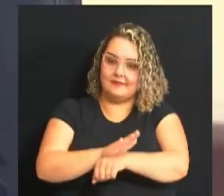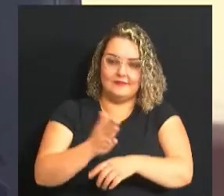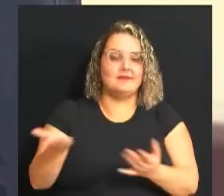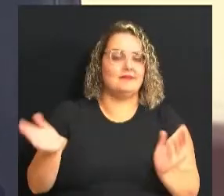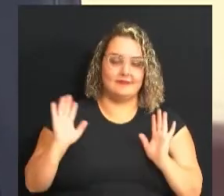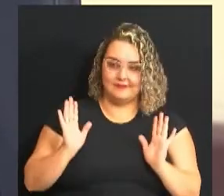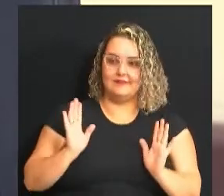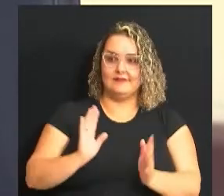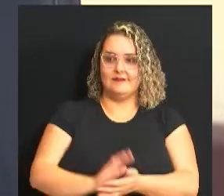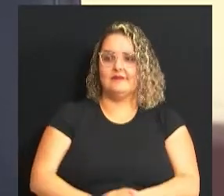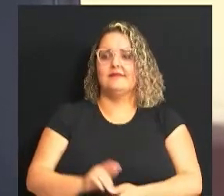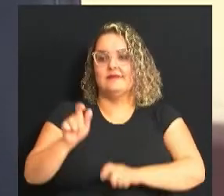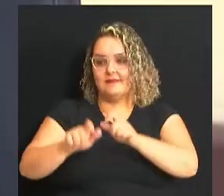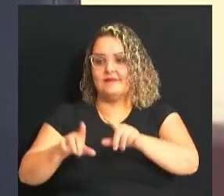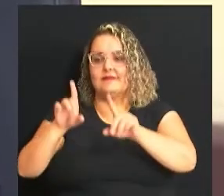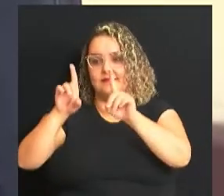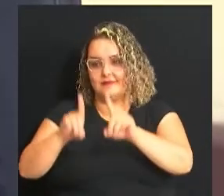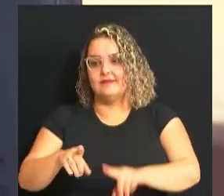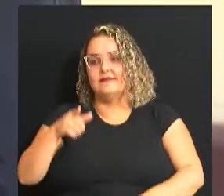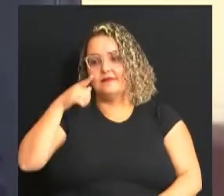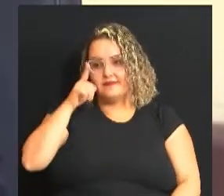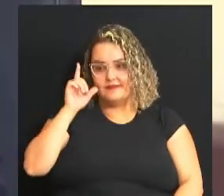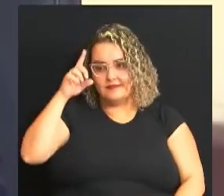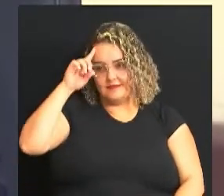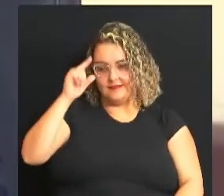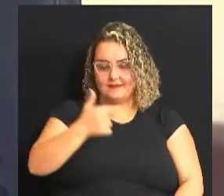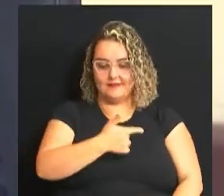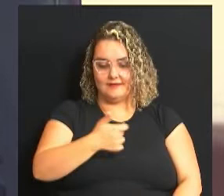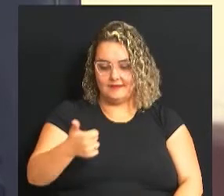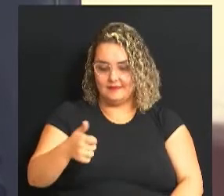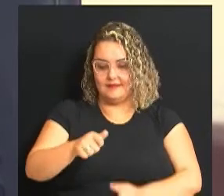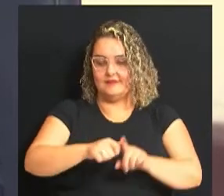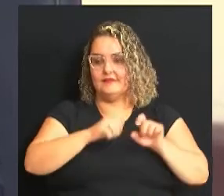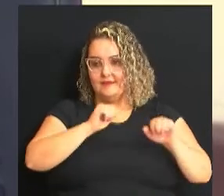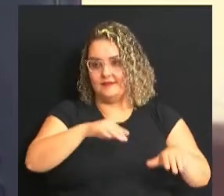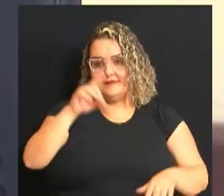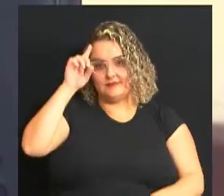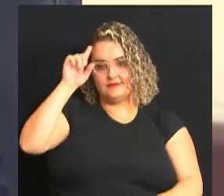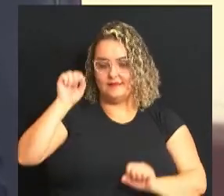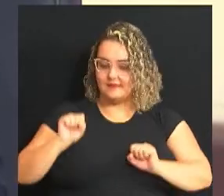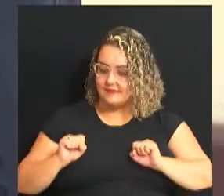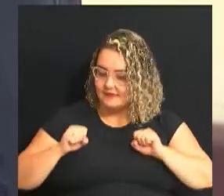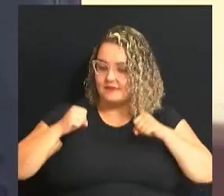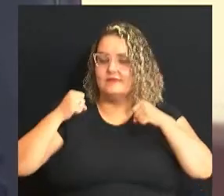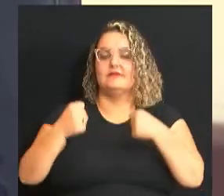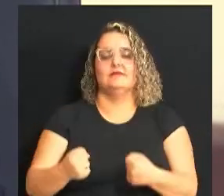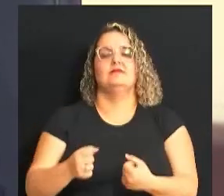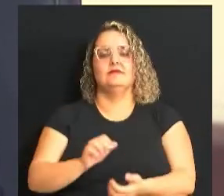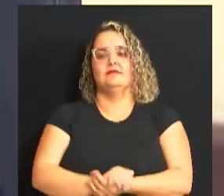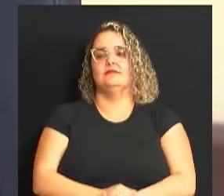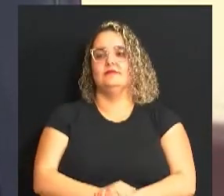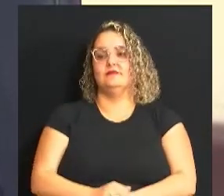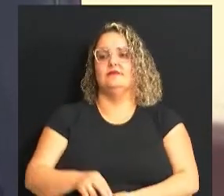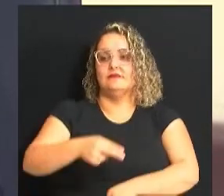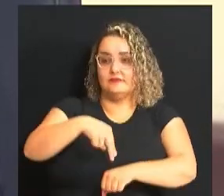com deficiência, né, que ontem, dia 21 de setembro, foi o dia de luta nacional das pessoas com